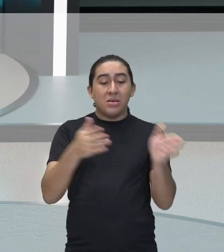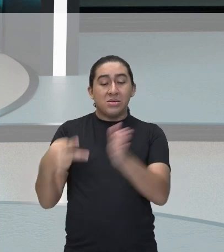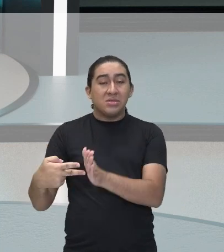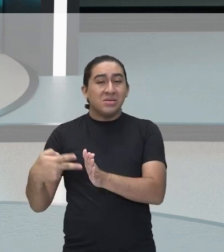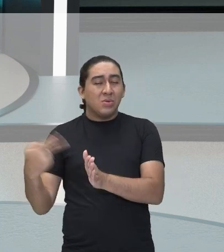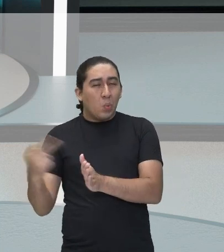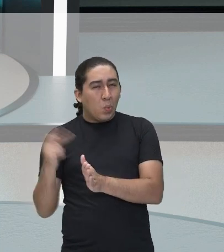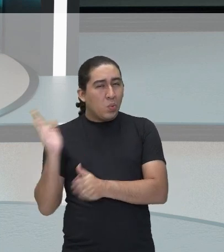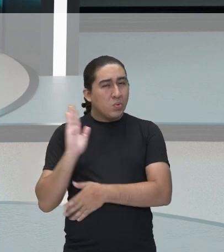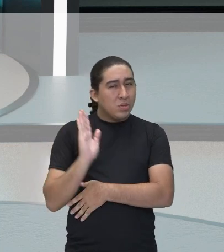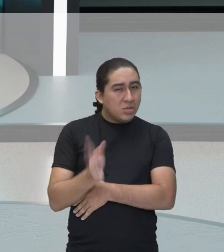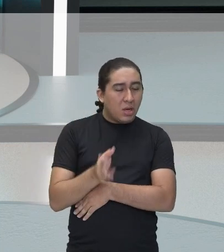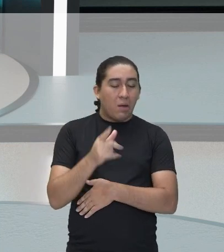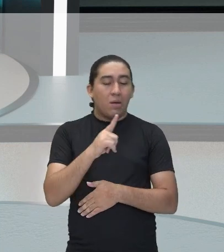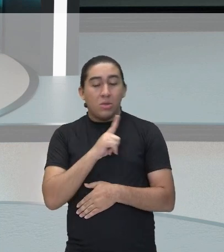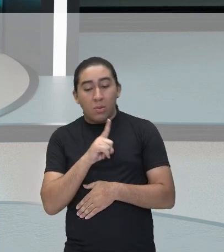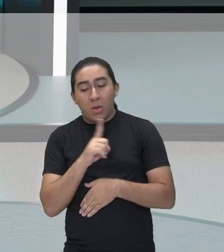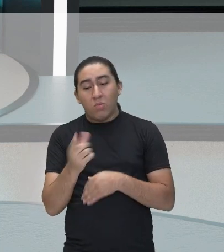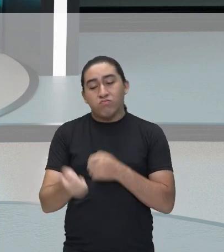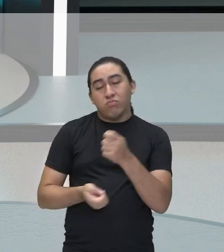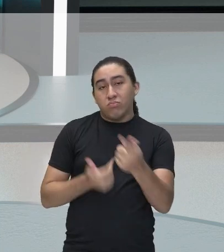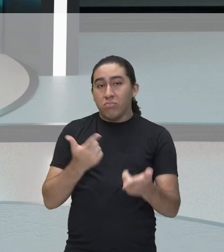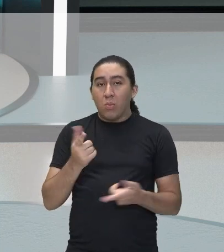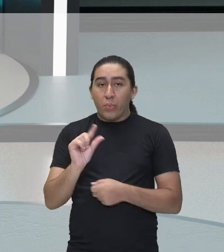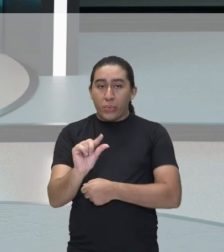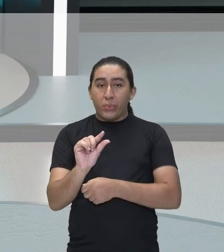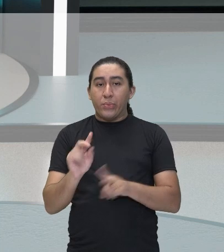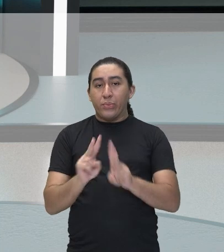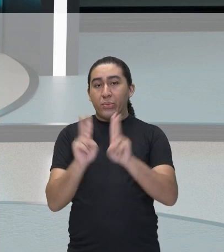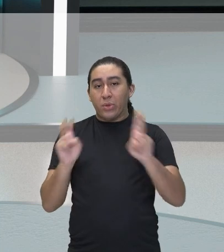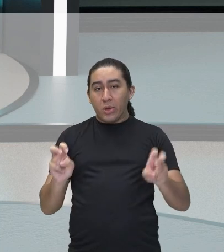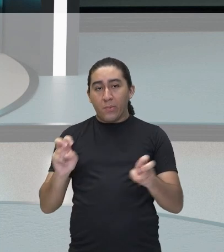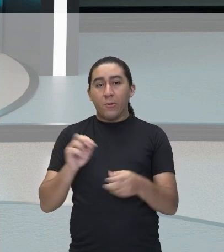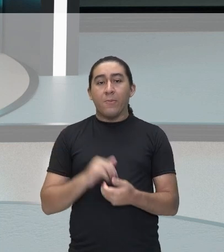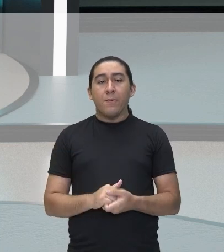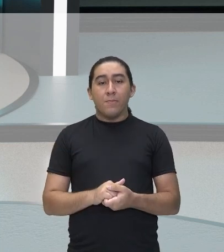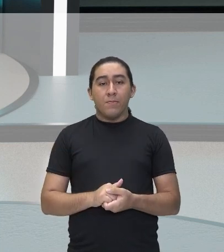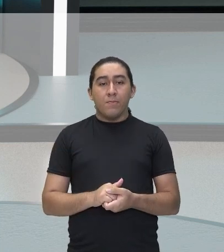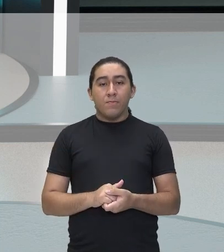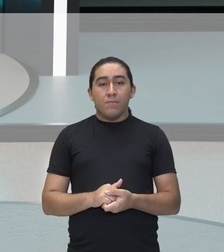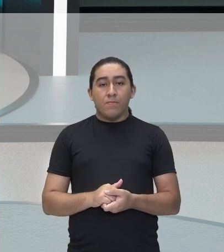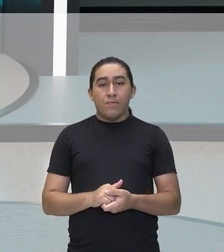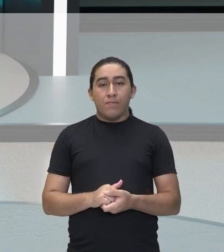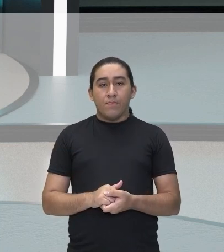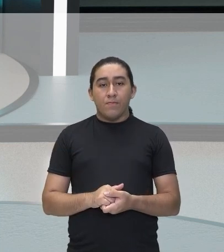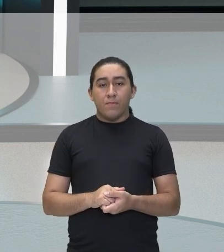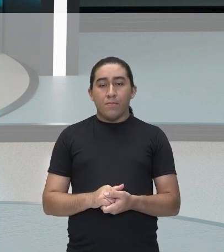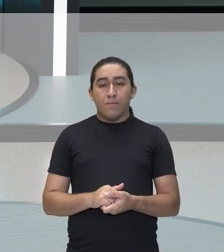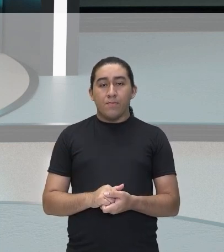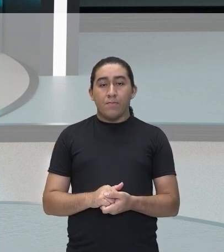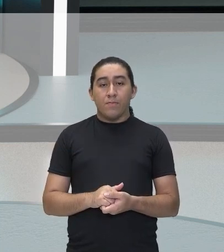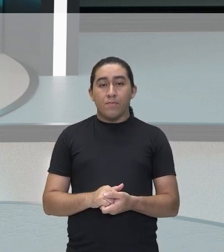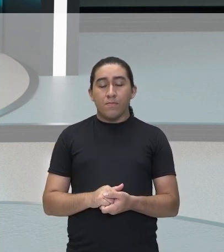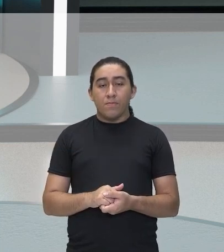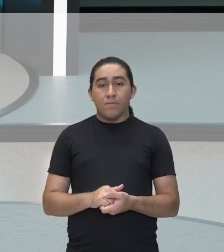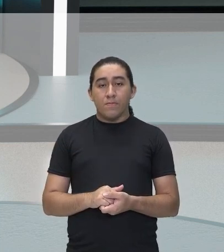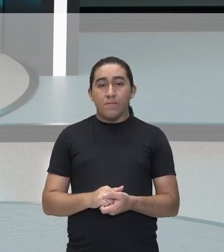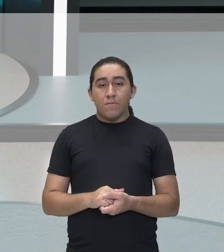e a solidão. Temos mais a rica construção